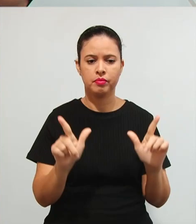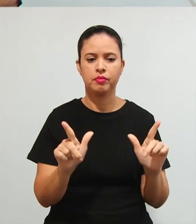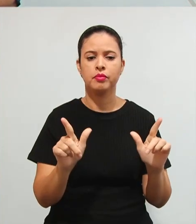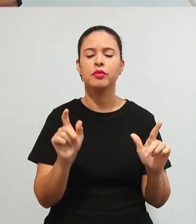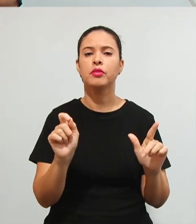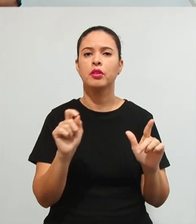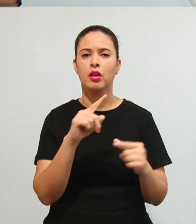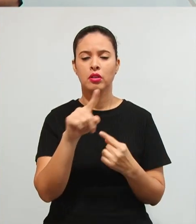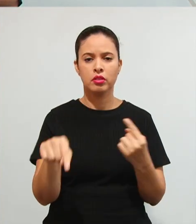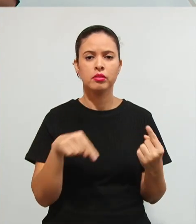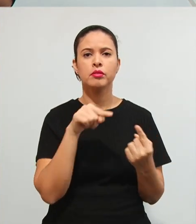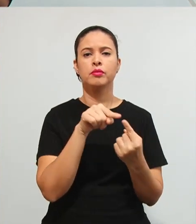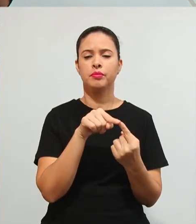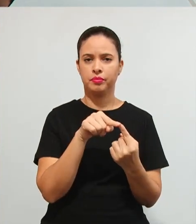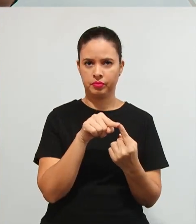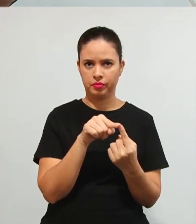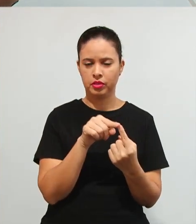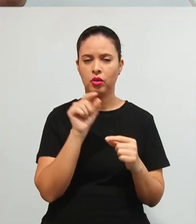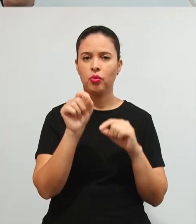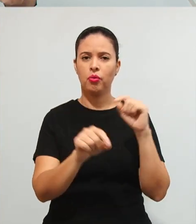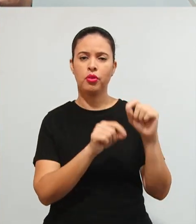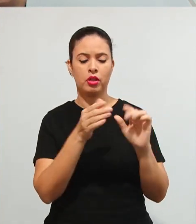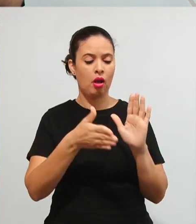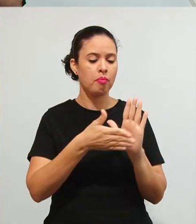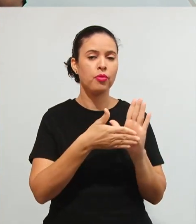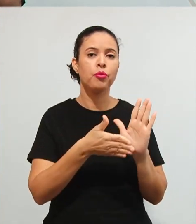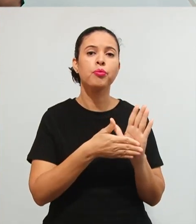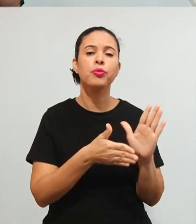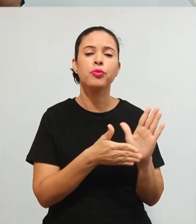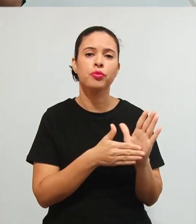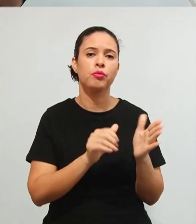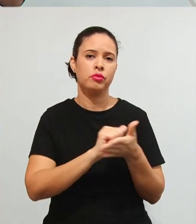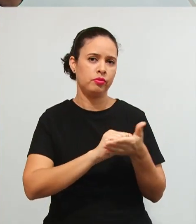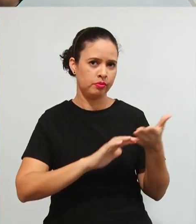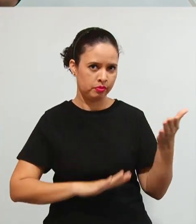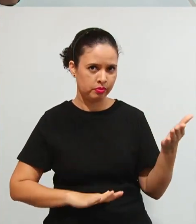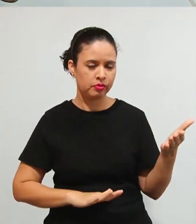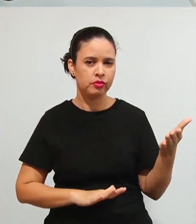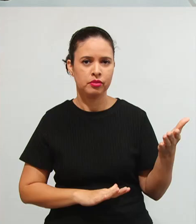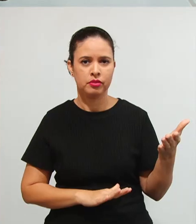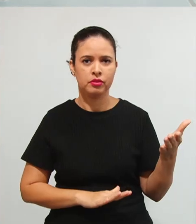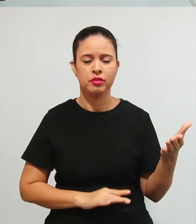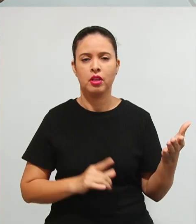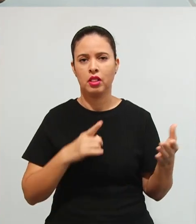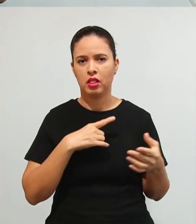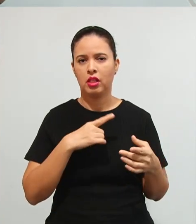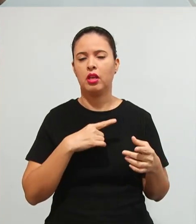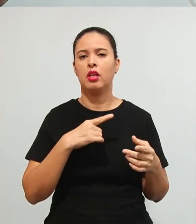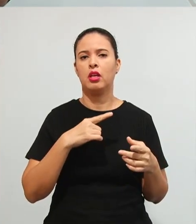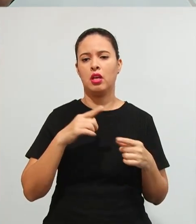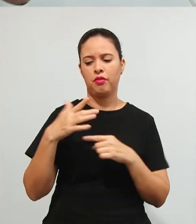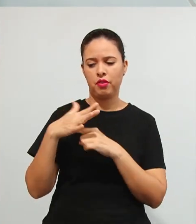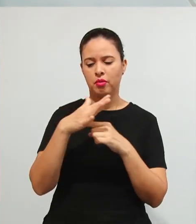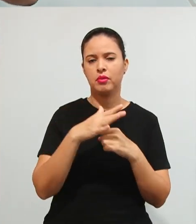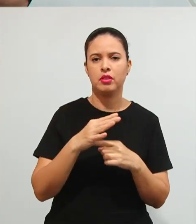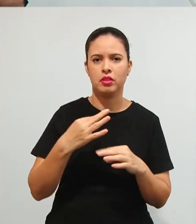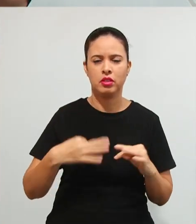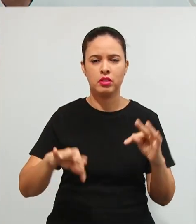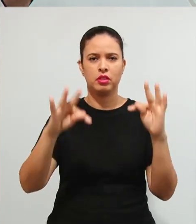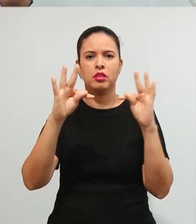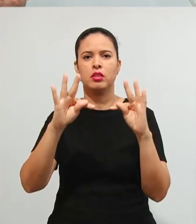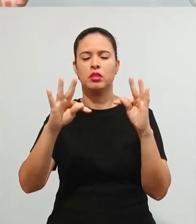aos objetivos, ao que a gente está propondo com aquela atividade. E a ferramenta tecnológica não deve ser o